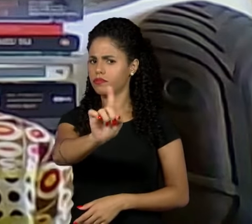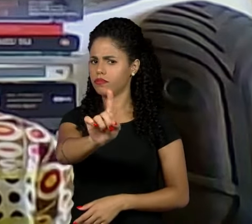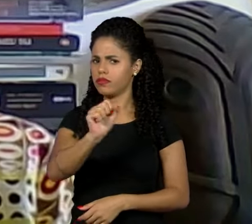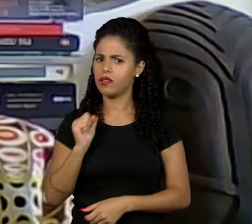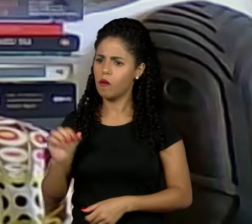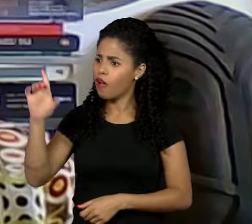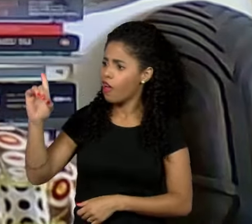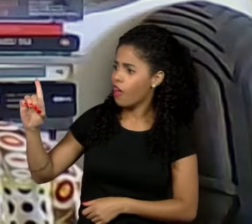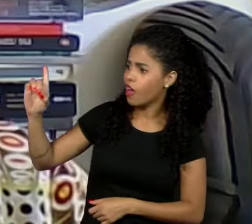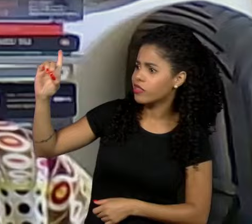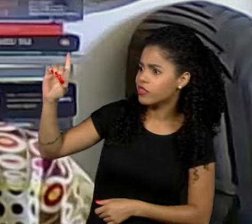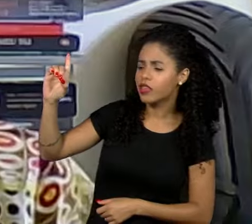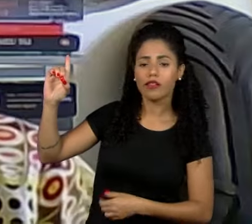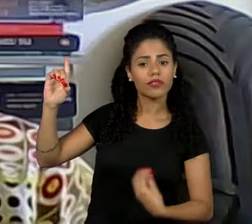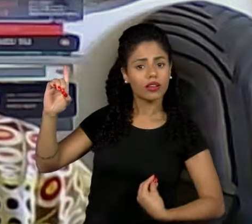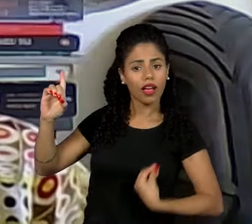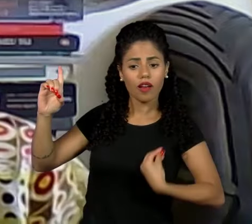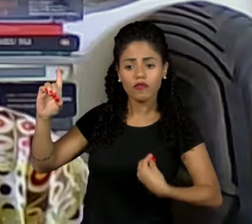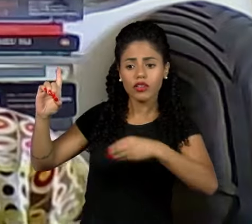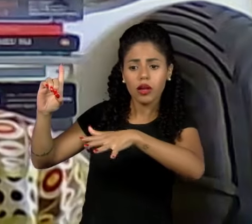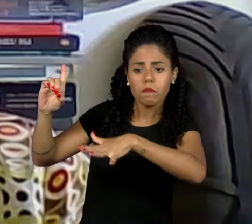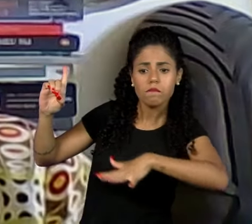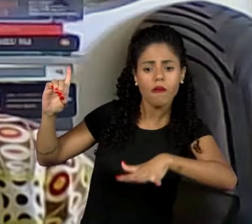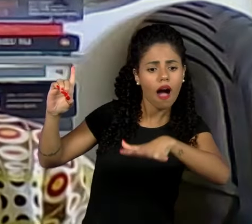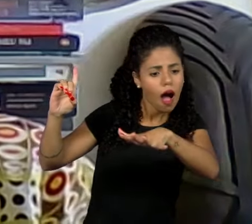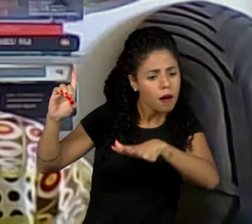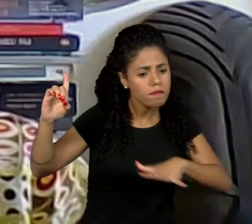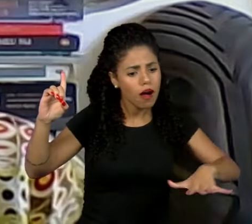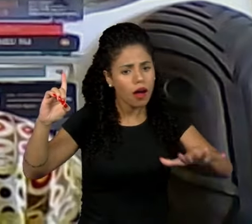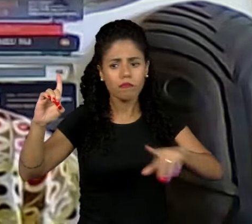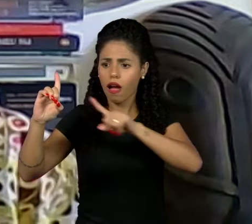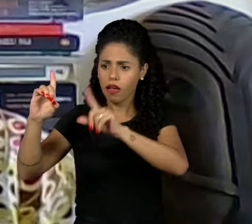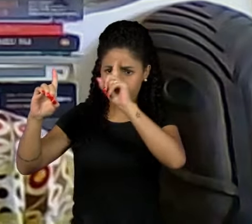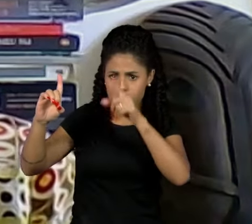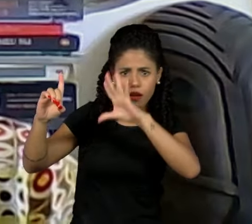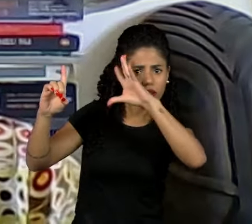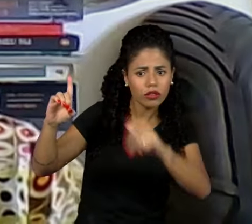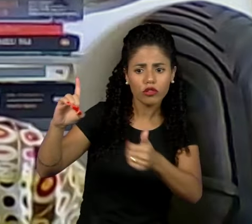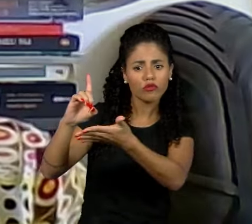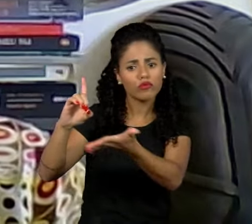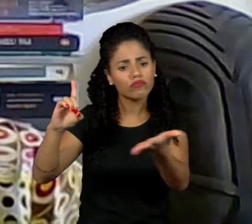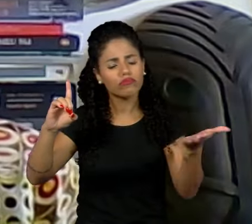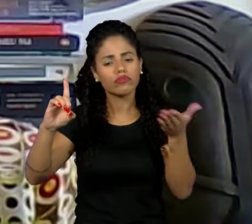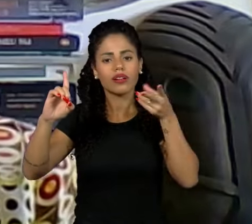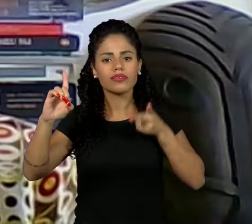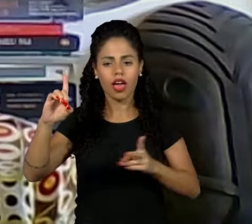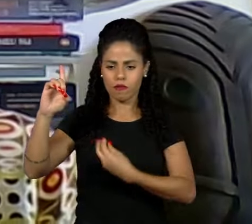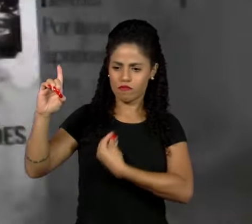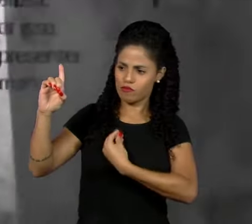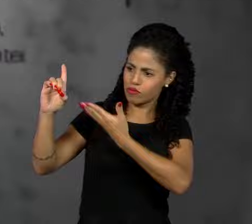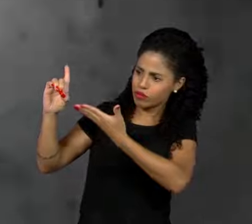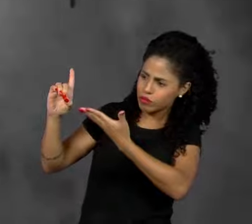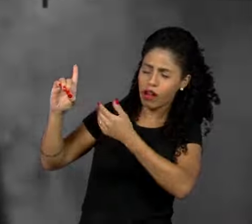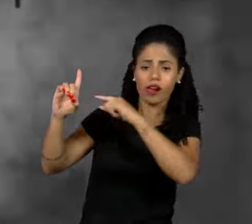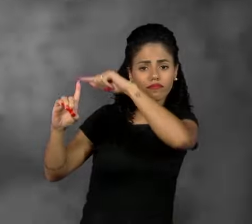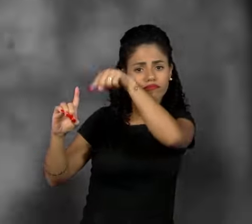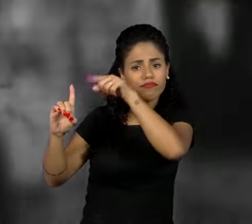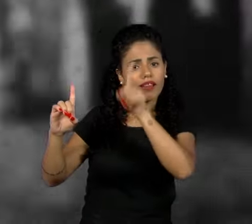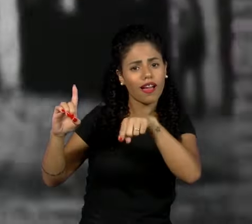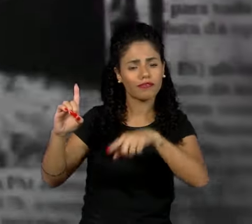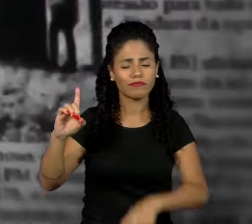Deus ele está presente, né, em tudo aquilo que nós vamos chamar de sagrado.